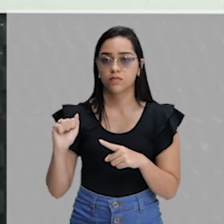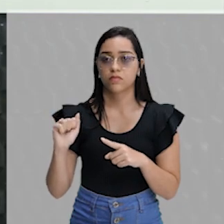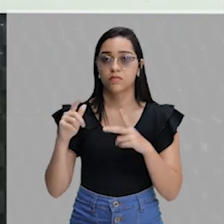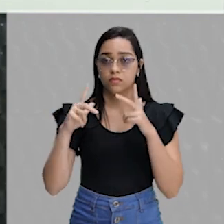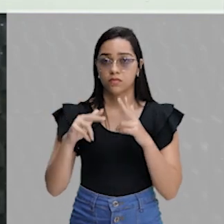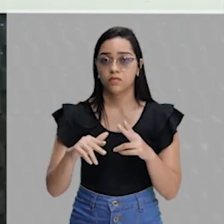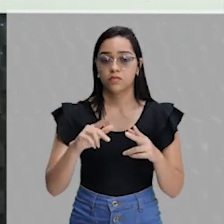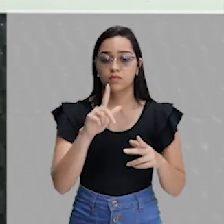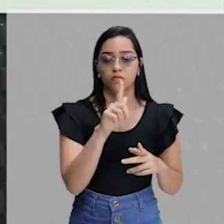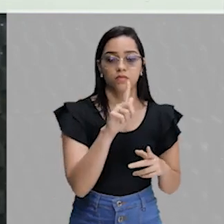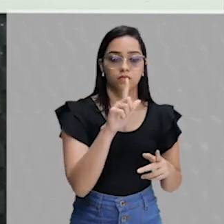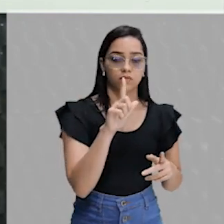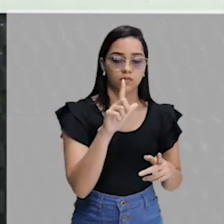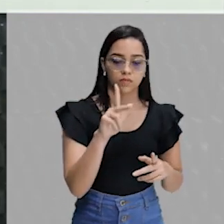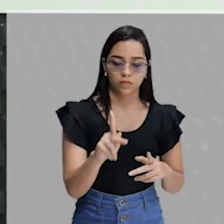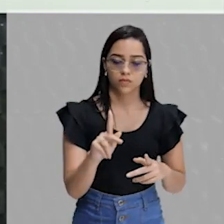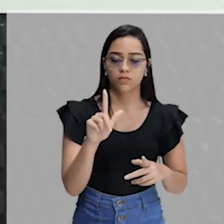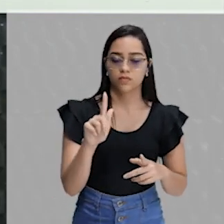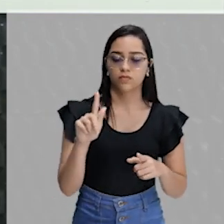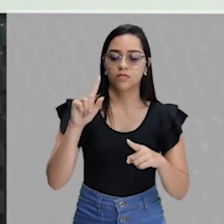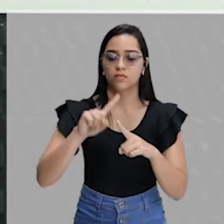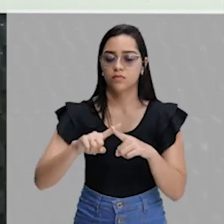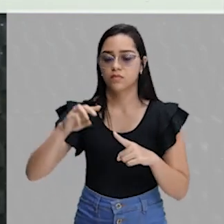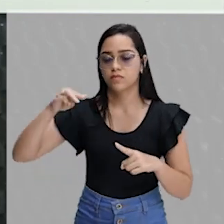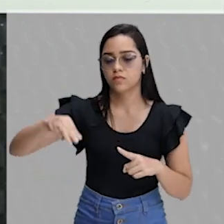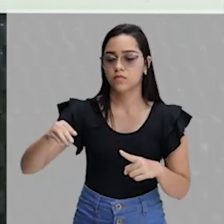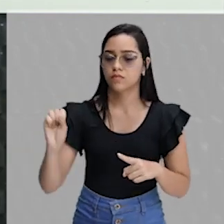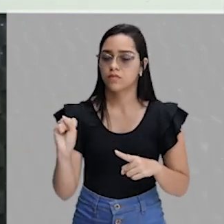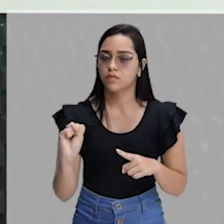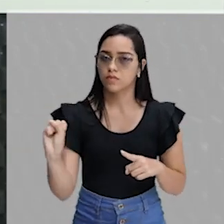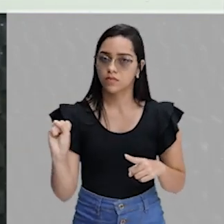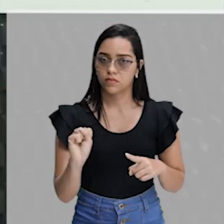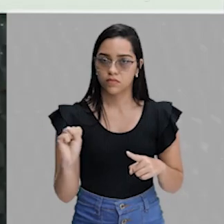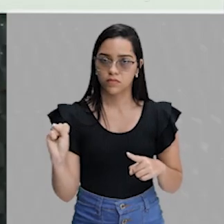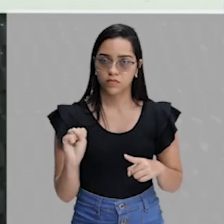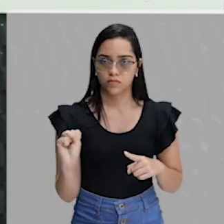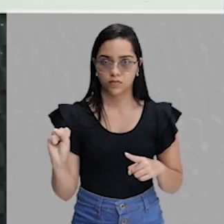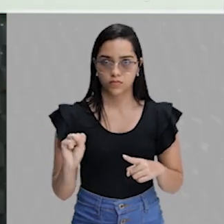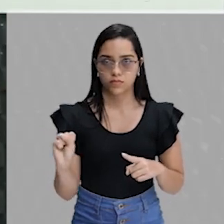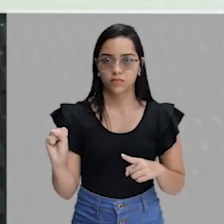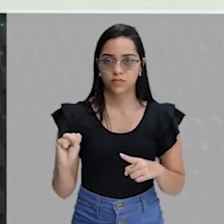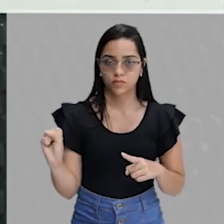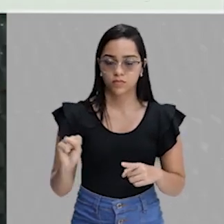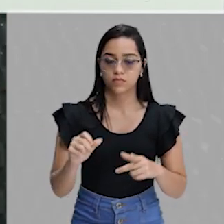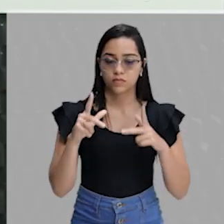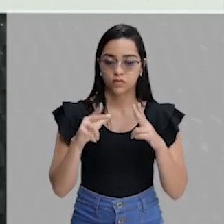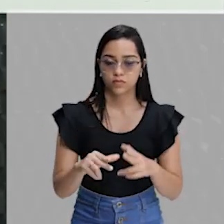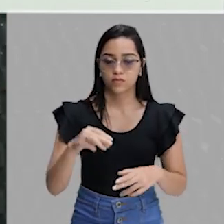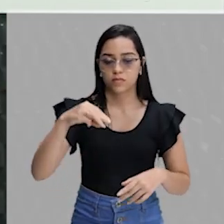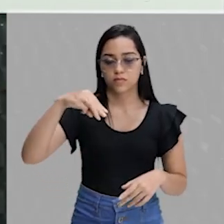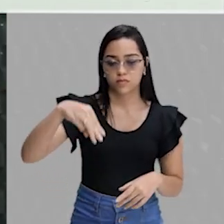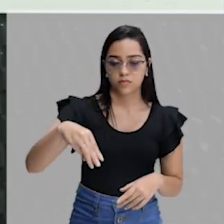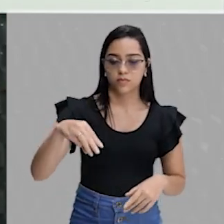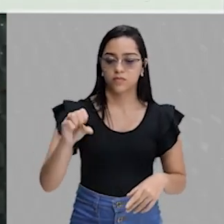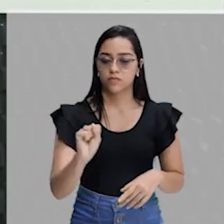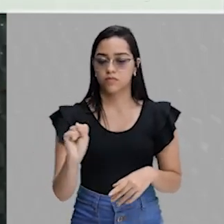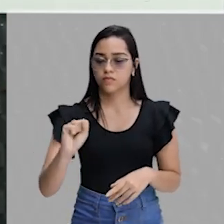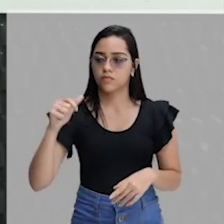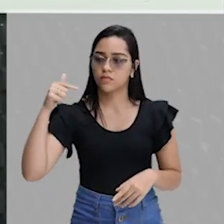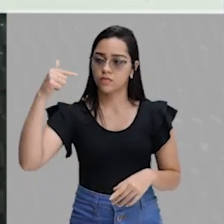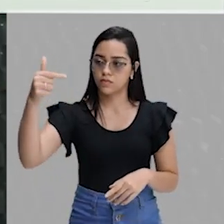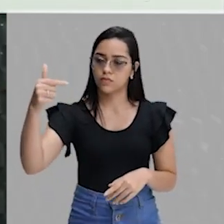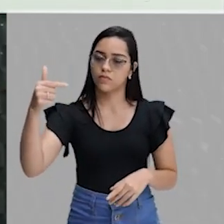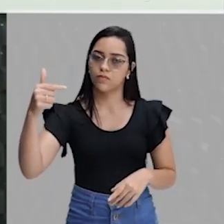quilo vezes metro por segundo ao quadrado, né? Então, ficaria metros ao quadrado por